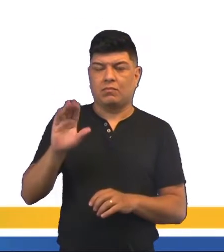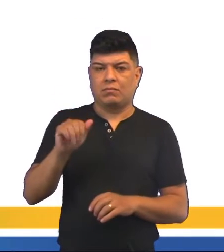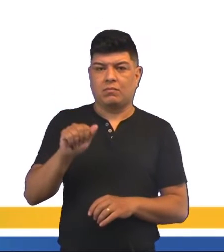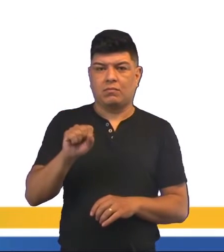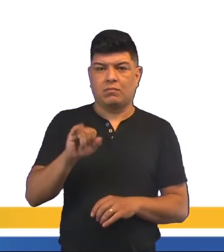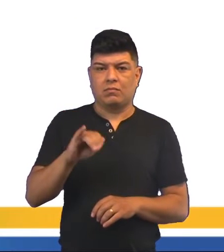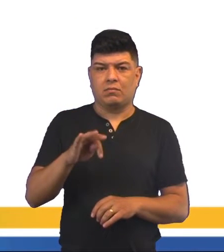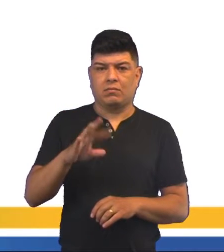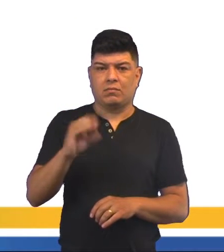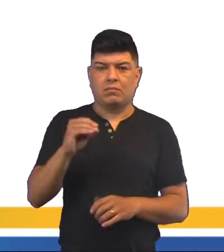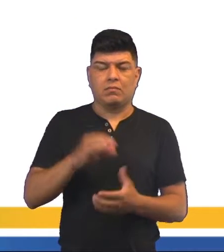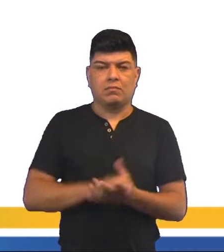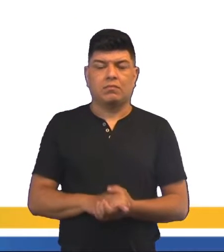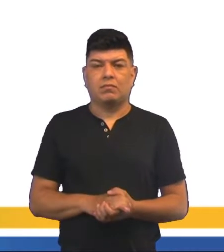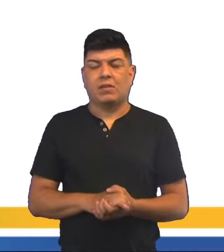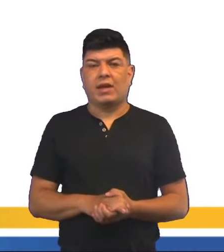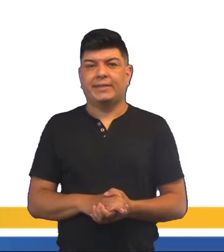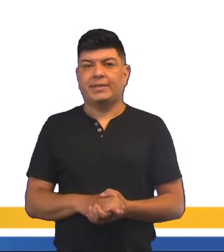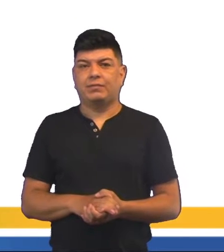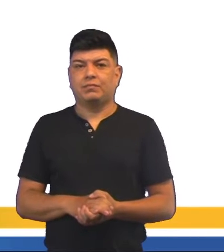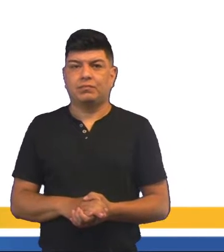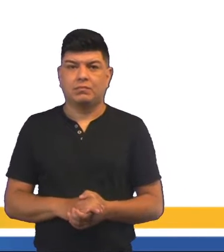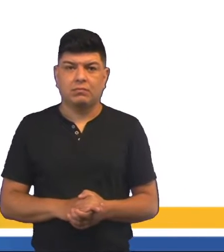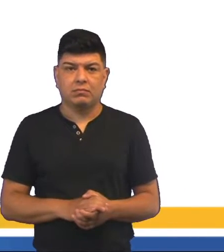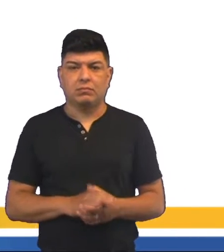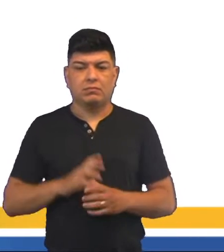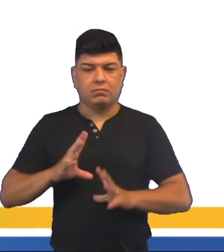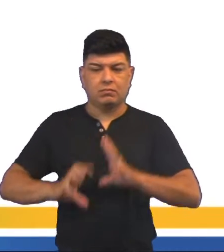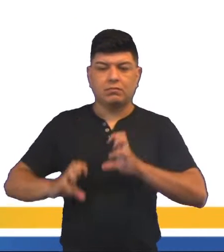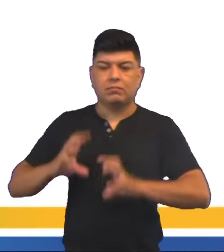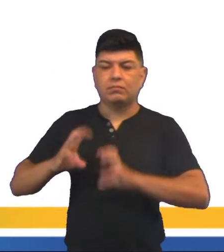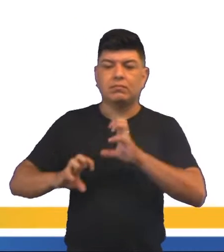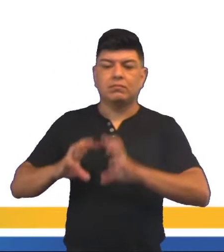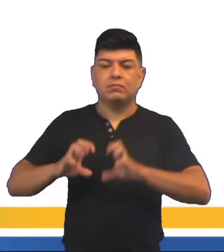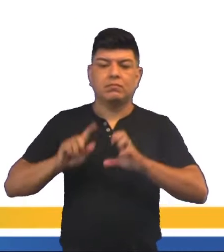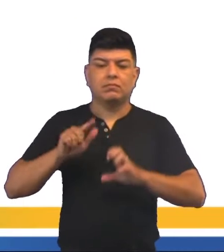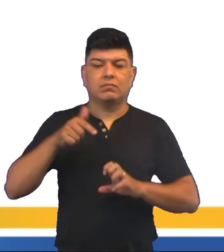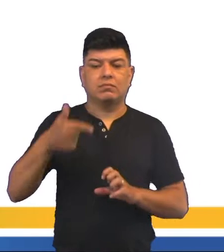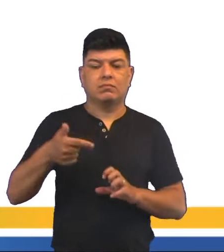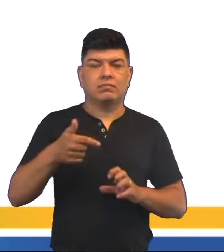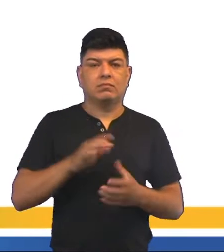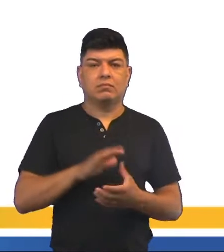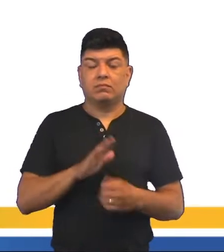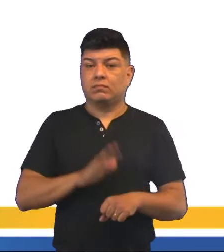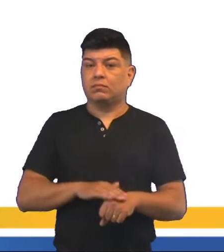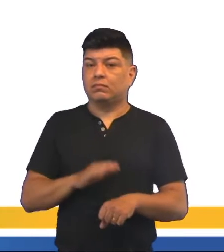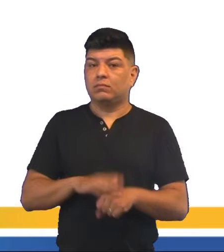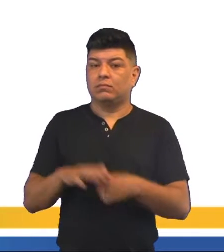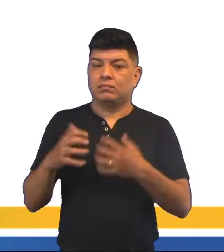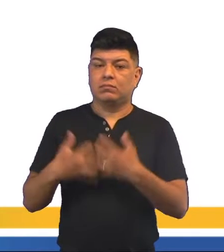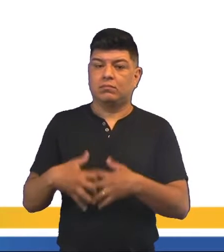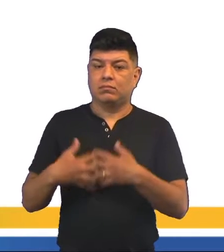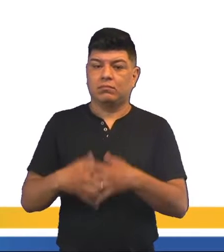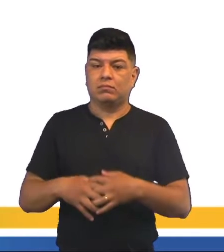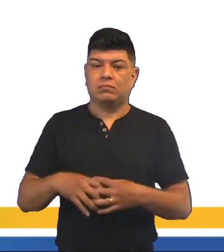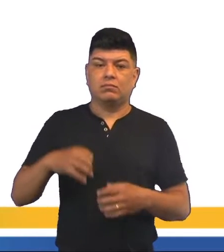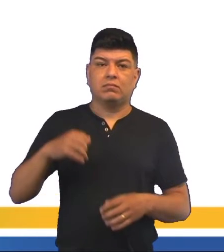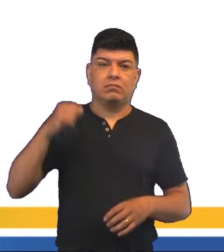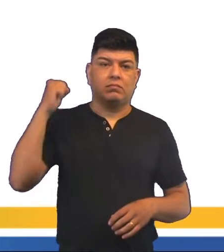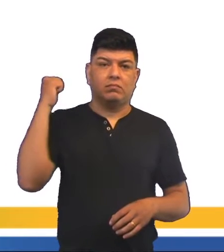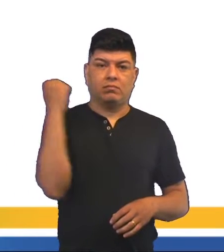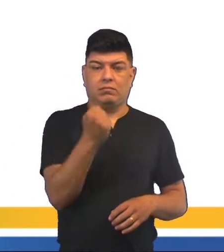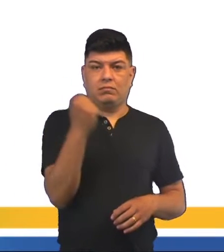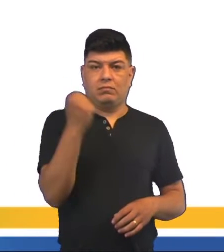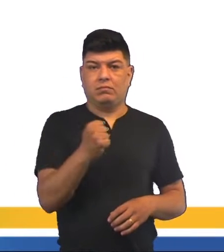Malásia. A radicalização dos conflitos, né, logo produziria, né, efeitos mais graves, né, o assassinato de Plácido